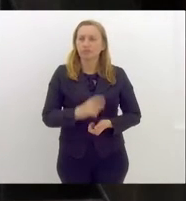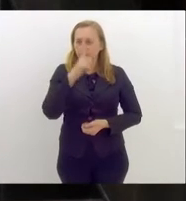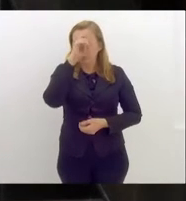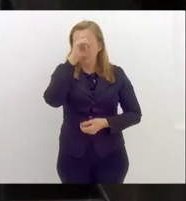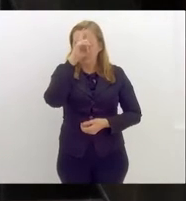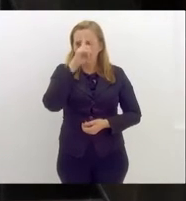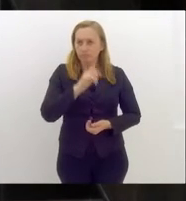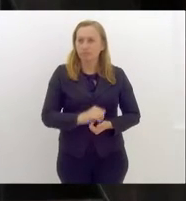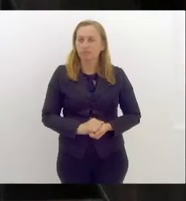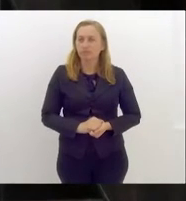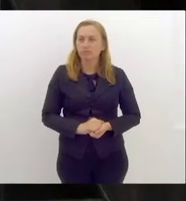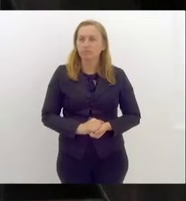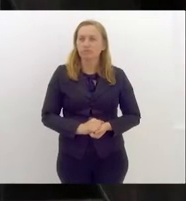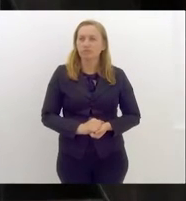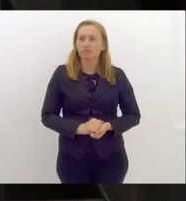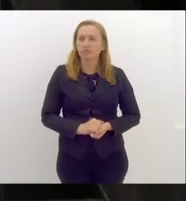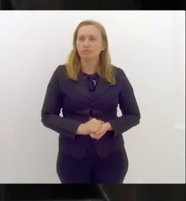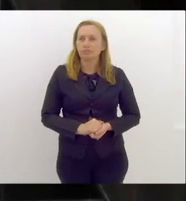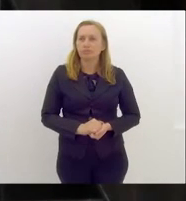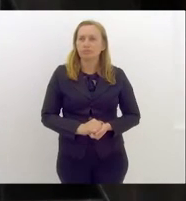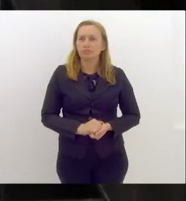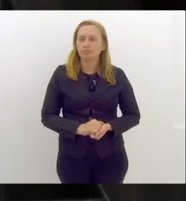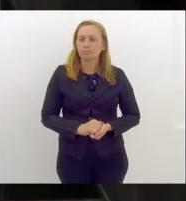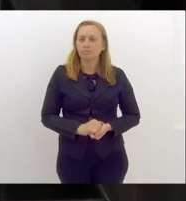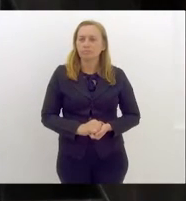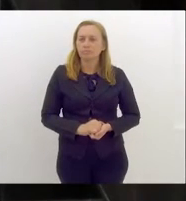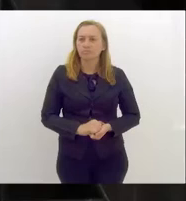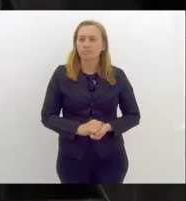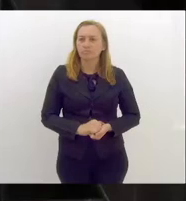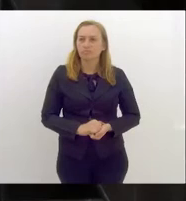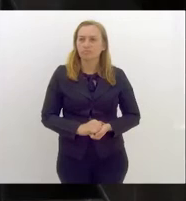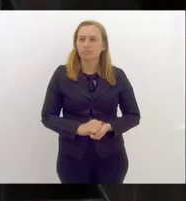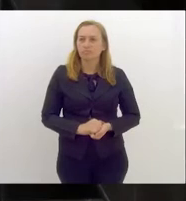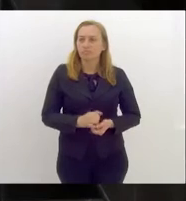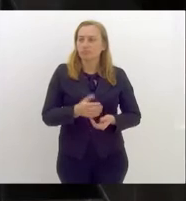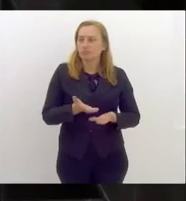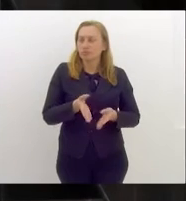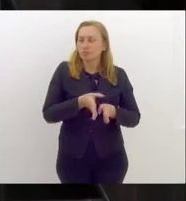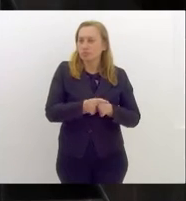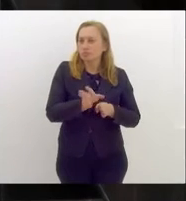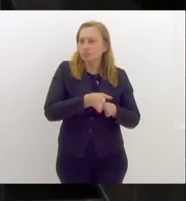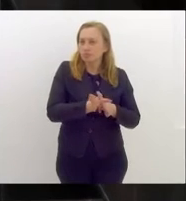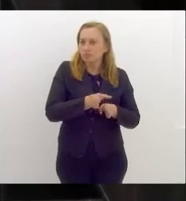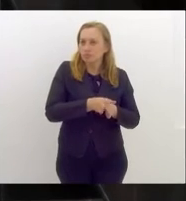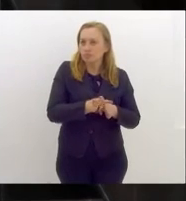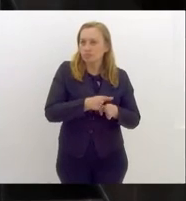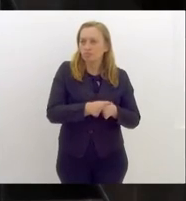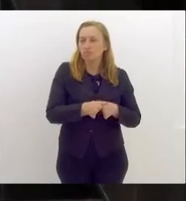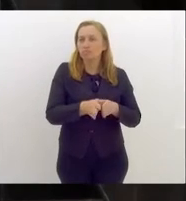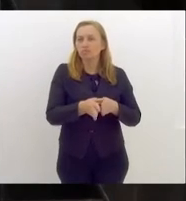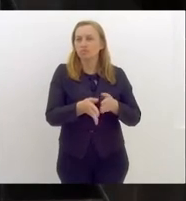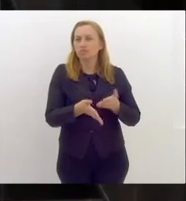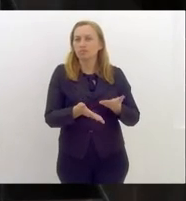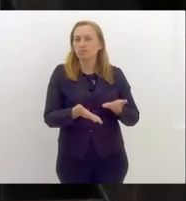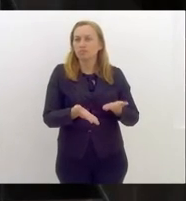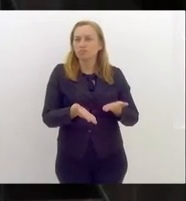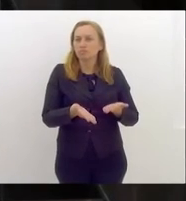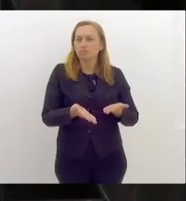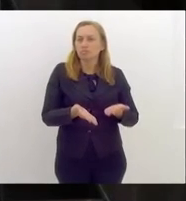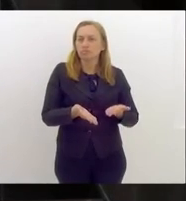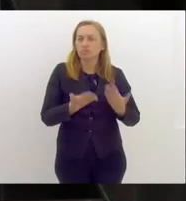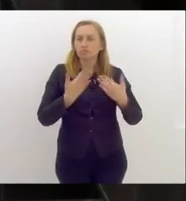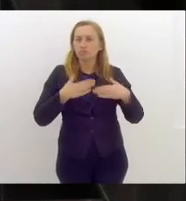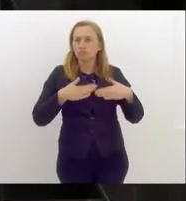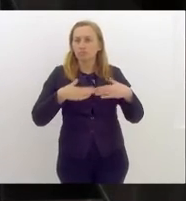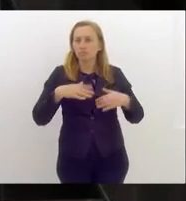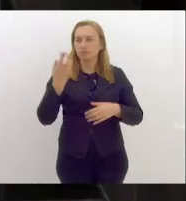hospital de prestar uma aconselhamento um conforto religioso ao